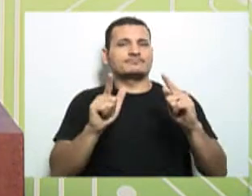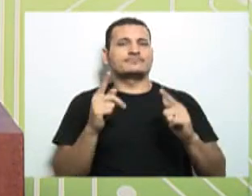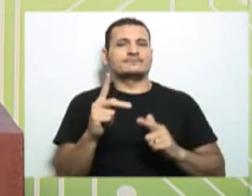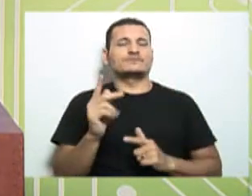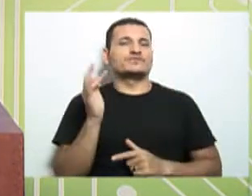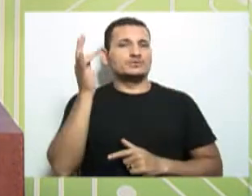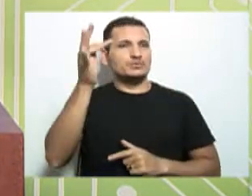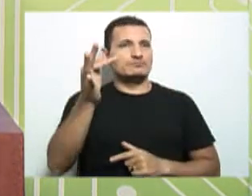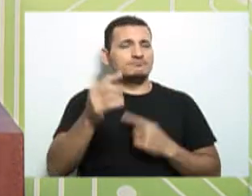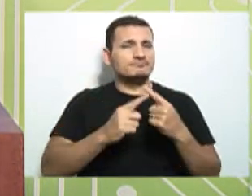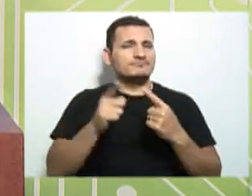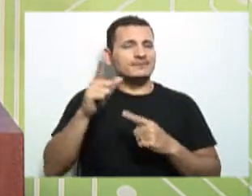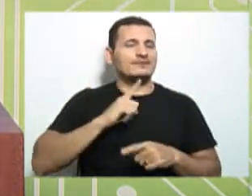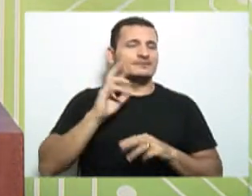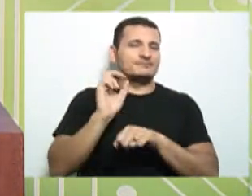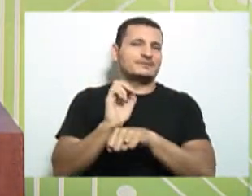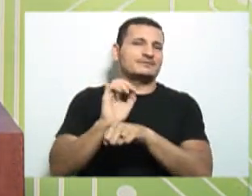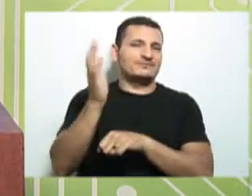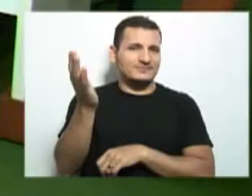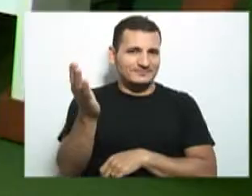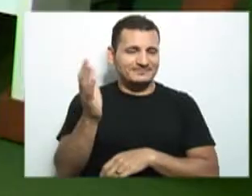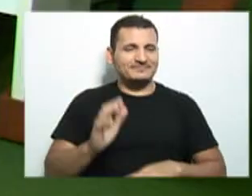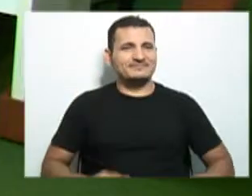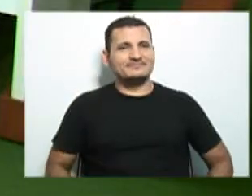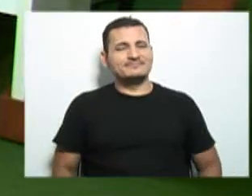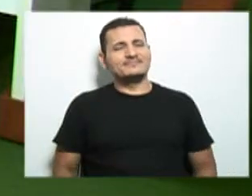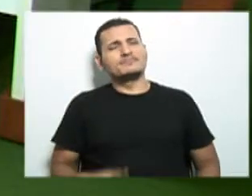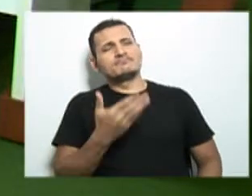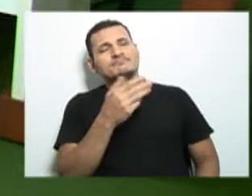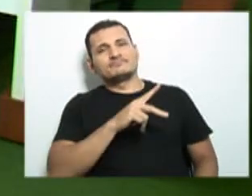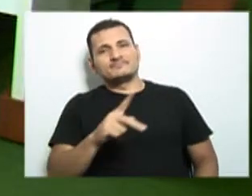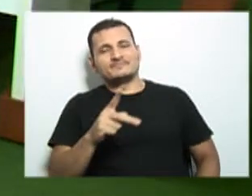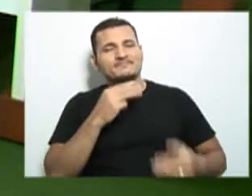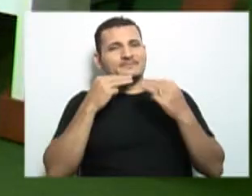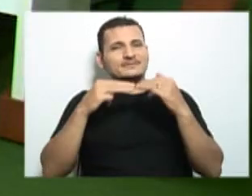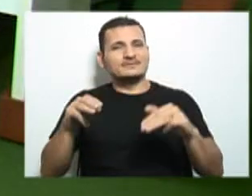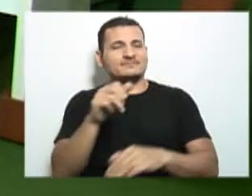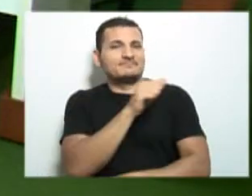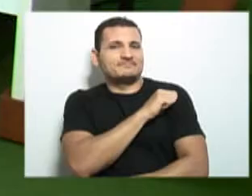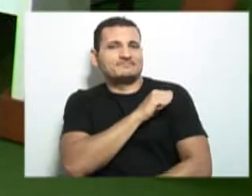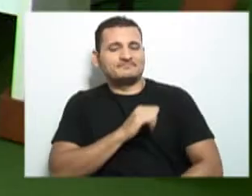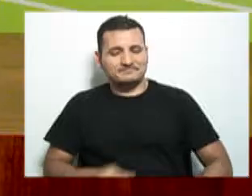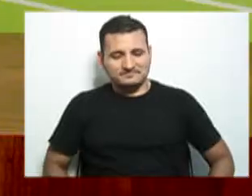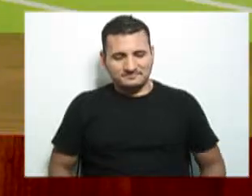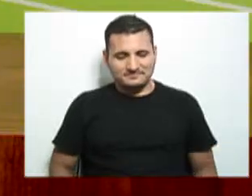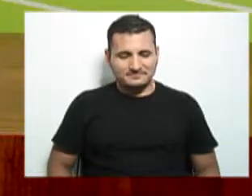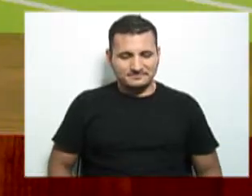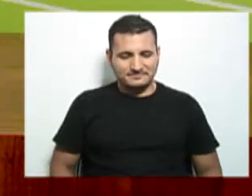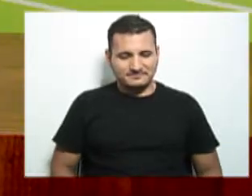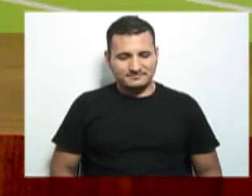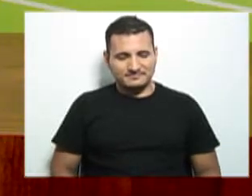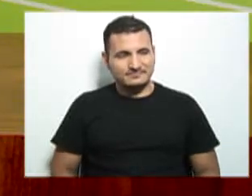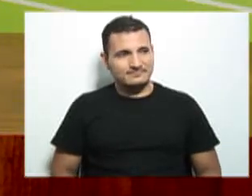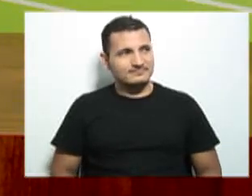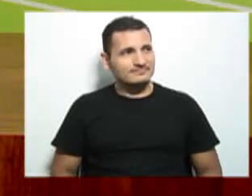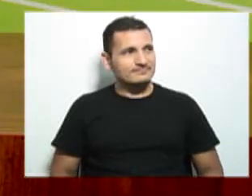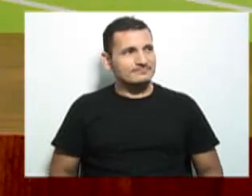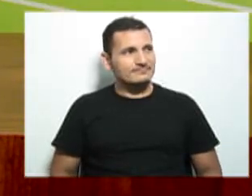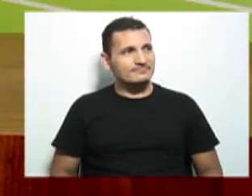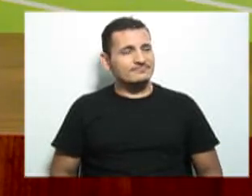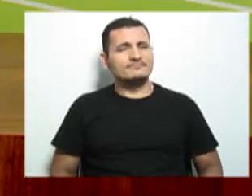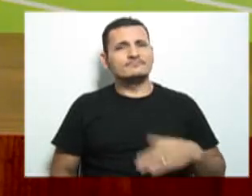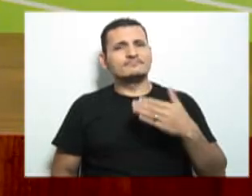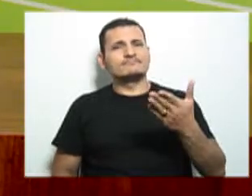ele está lá, só esperando por você. E aí, professora Regina, uma mensagem para os nossos alunos aí maravilhosos? Então, gente, o que eu tenho a dizer é que